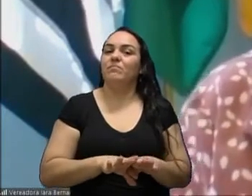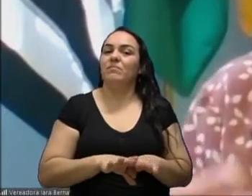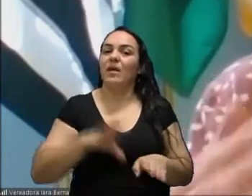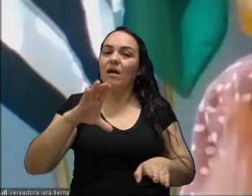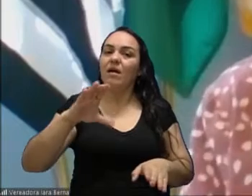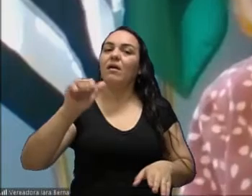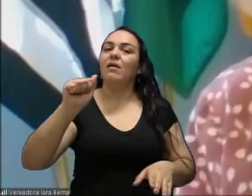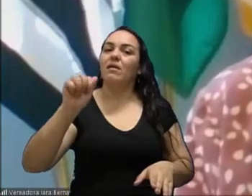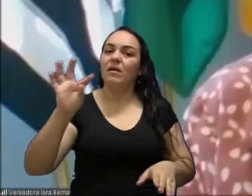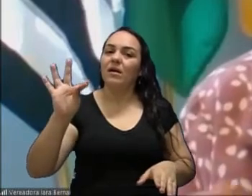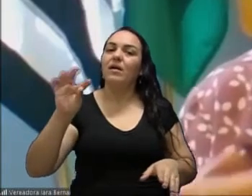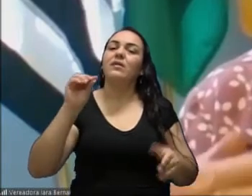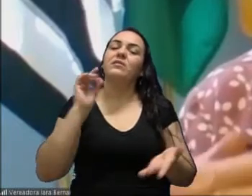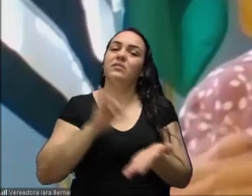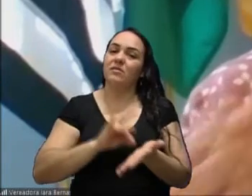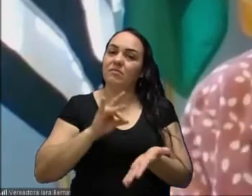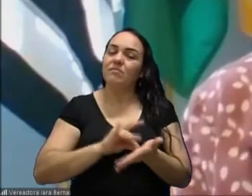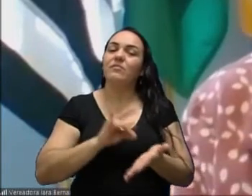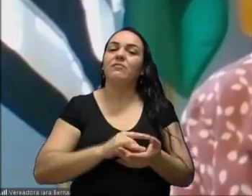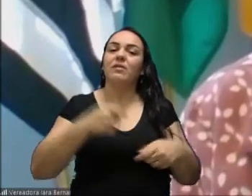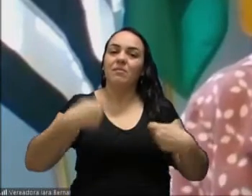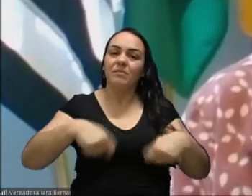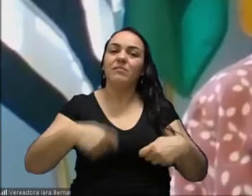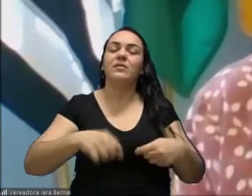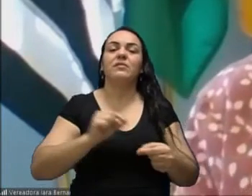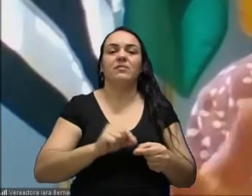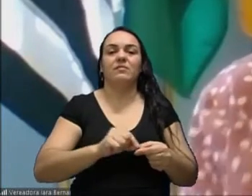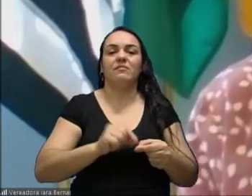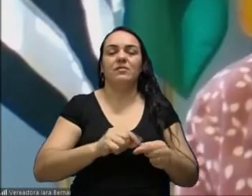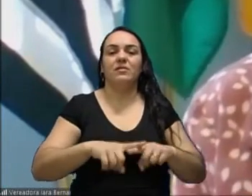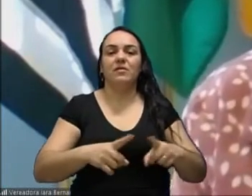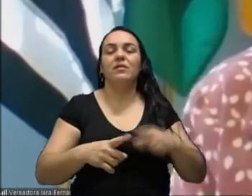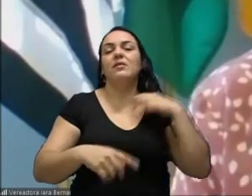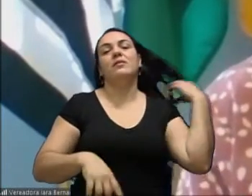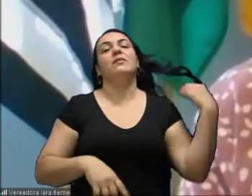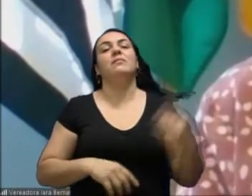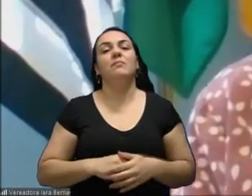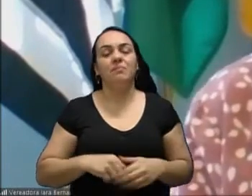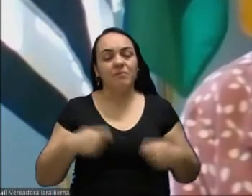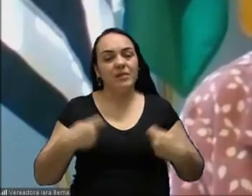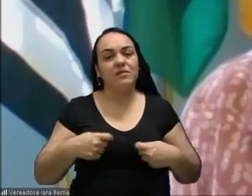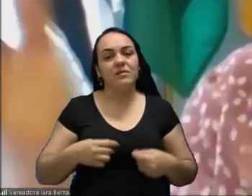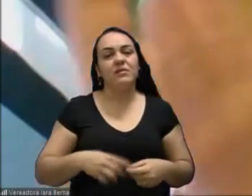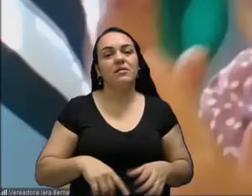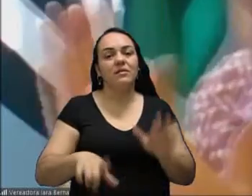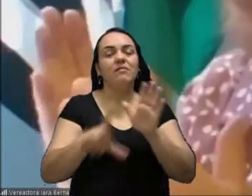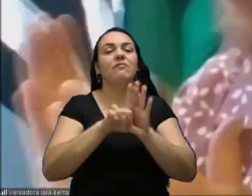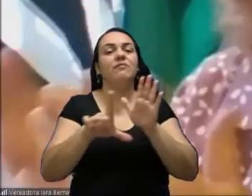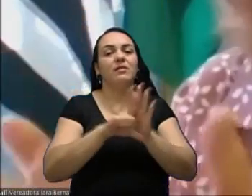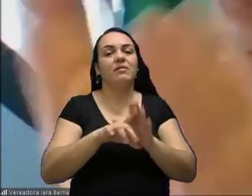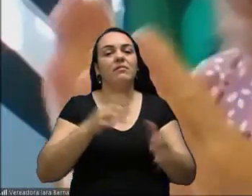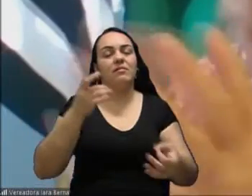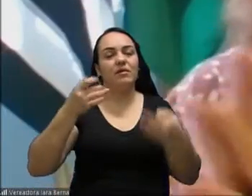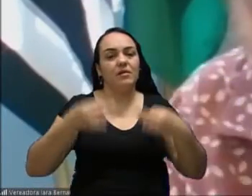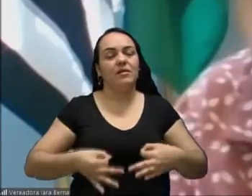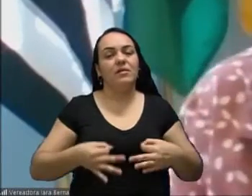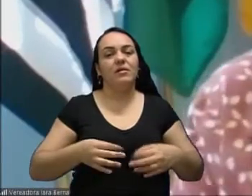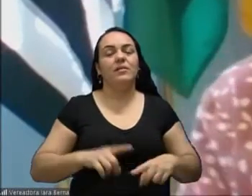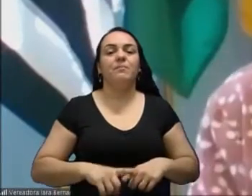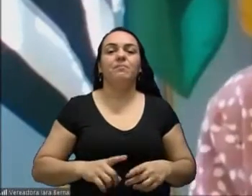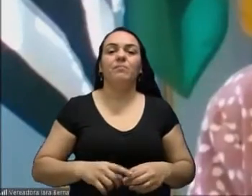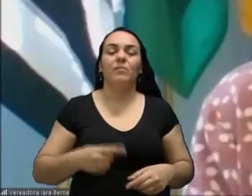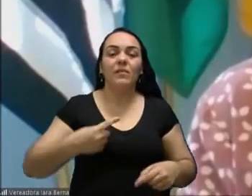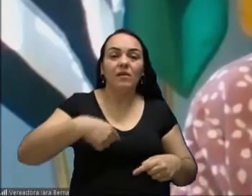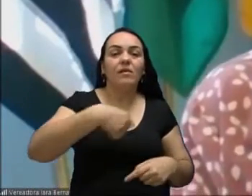se ele se feriu se aconteceu um acidente com ele no trabalho é acidente do trabalho na ida dele de volta é